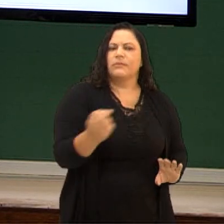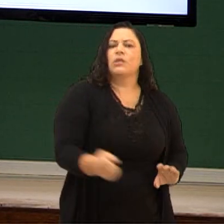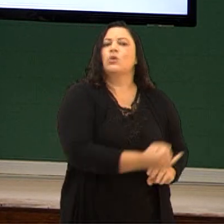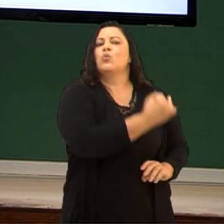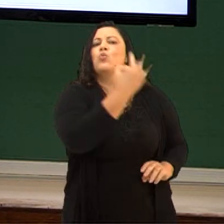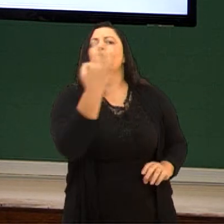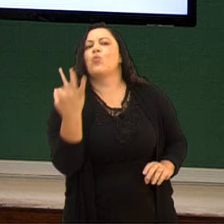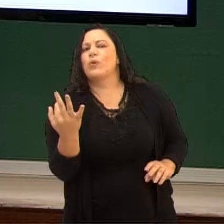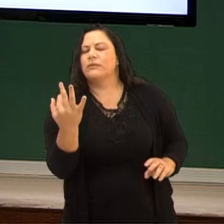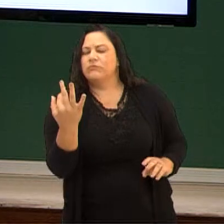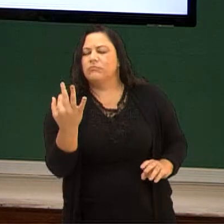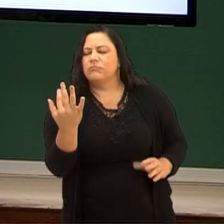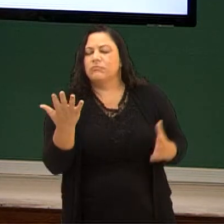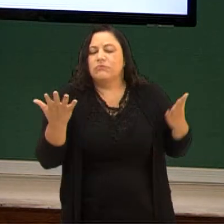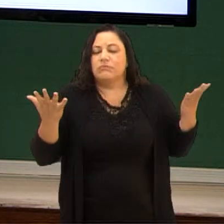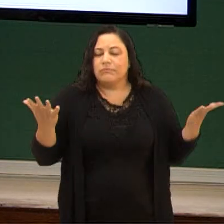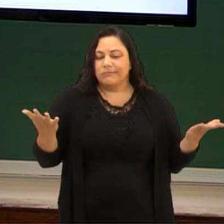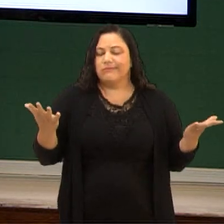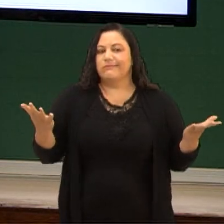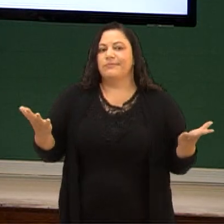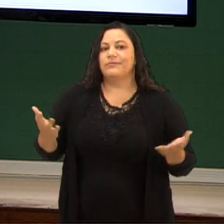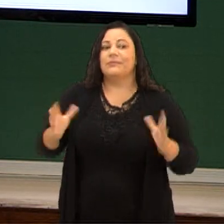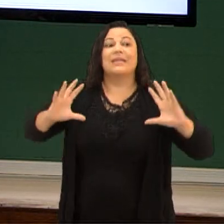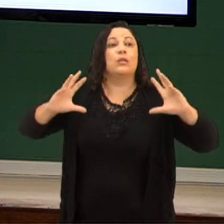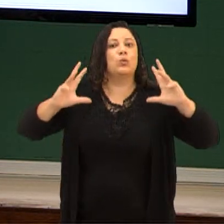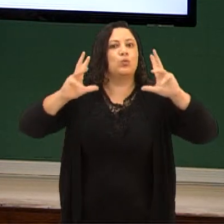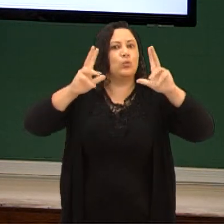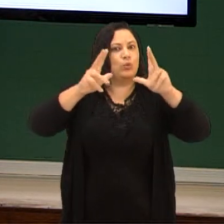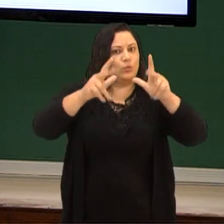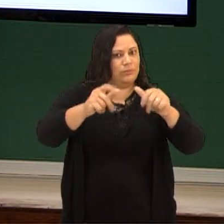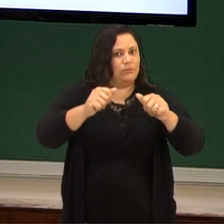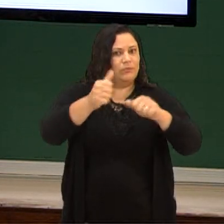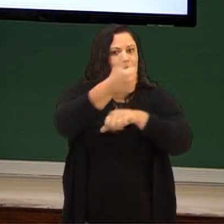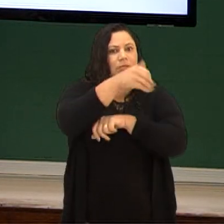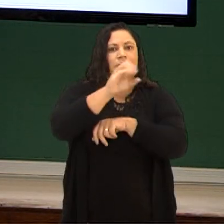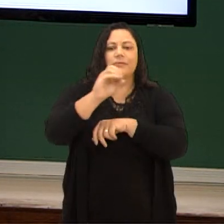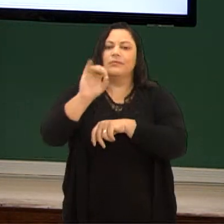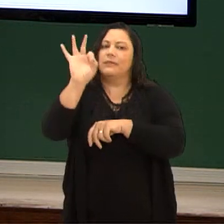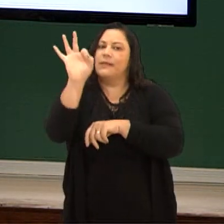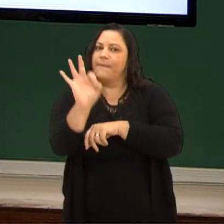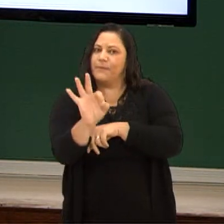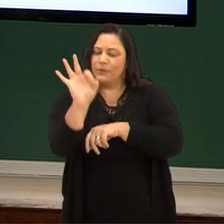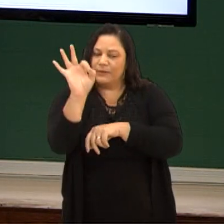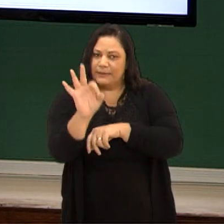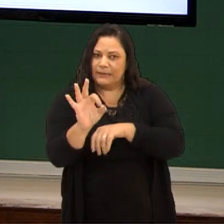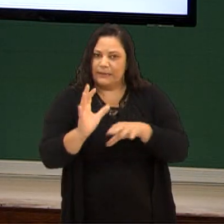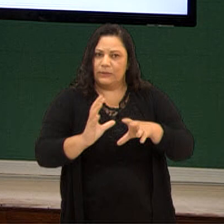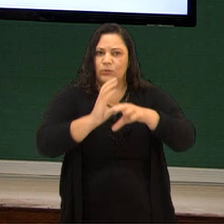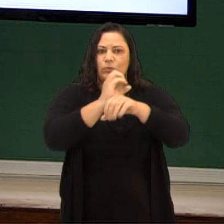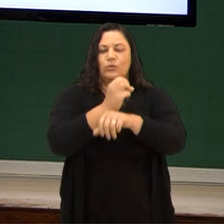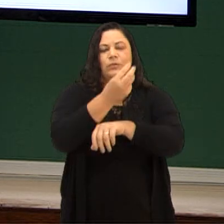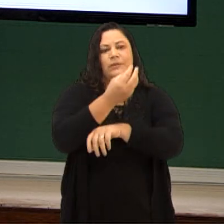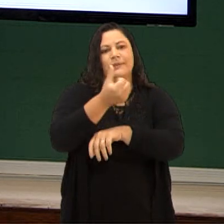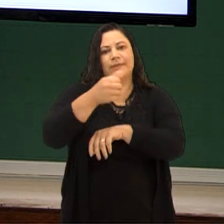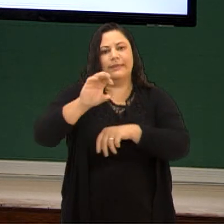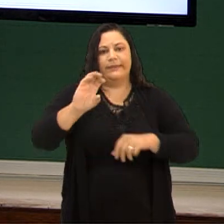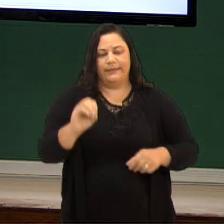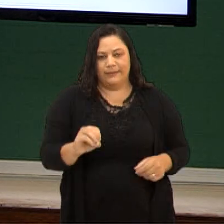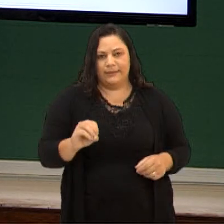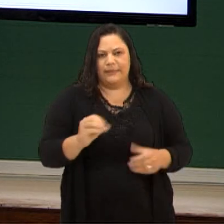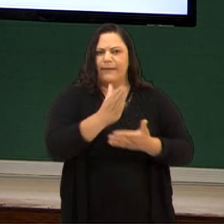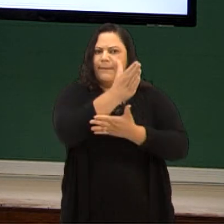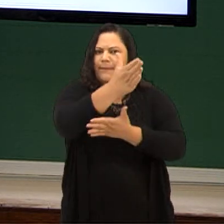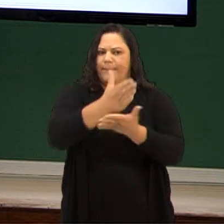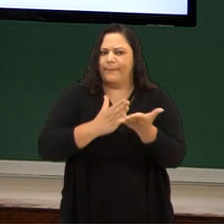quantos graus correspondem? Se tudo é 100%, é 360 graus. E mais a